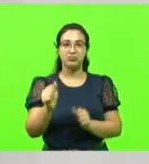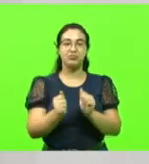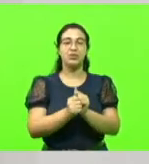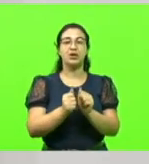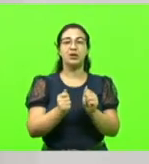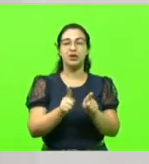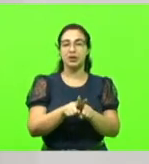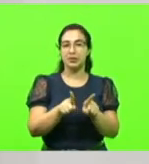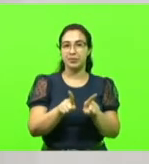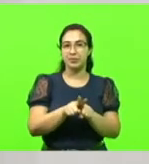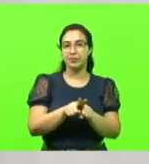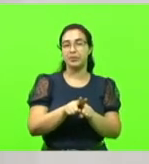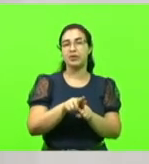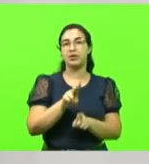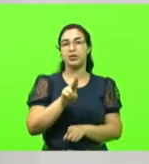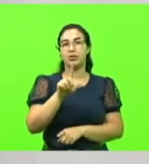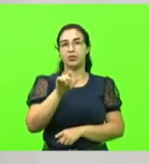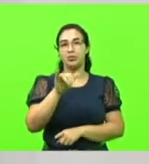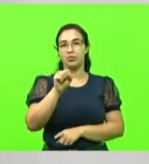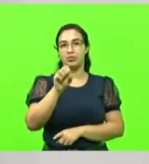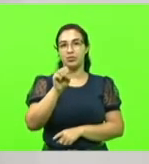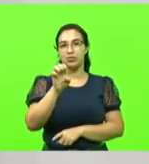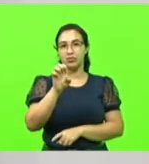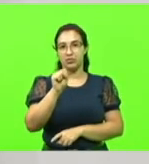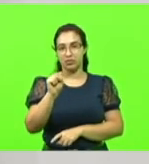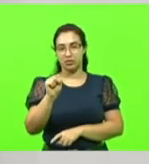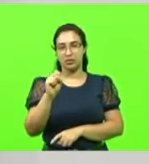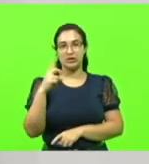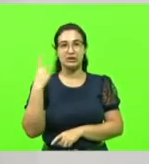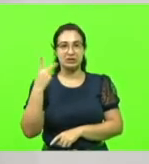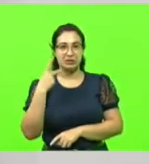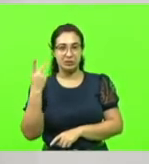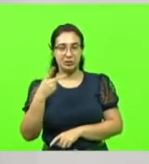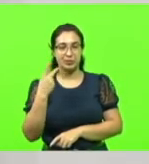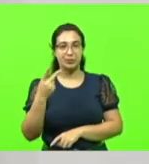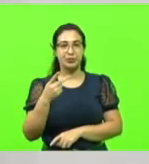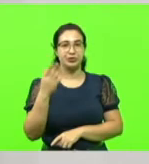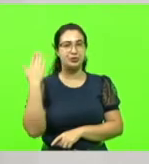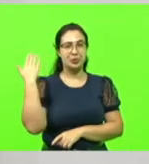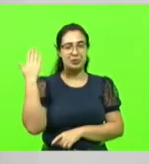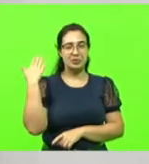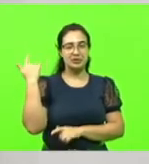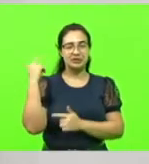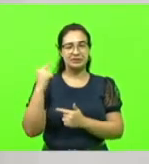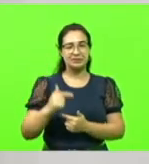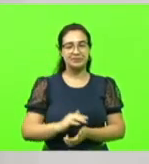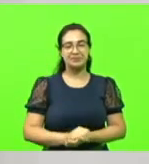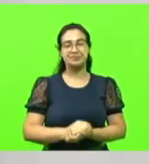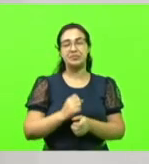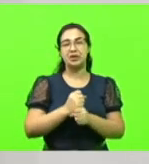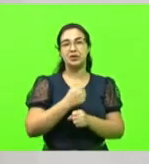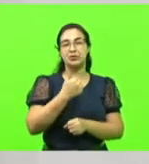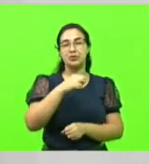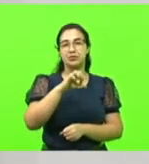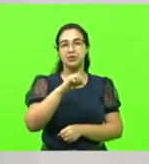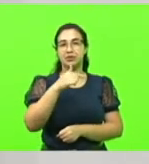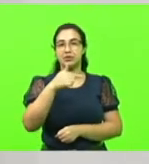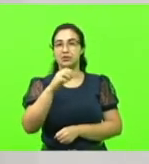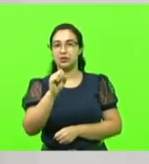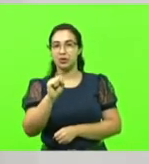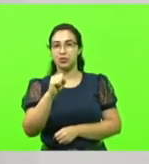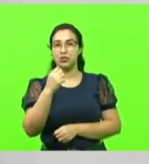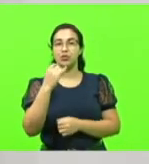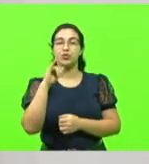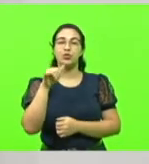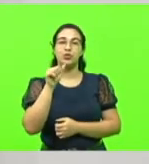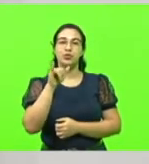nossa política dos velhos tempos. Em 1978, Jaysson se tornou senador